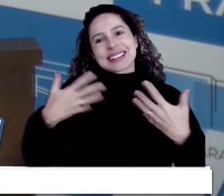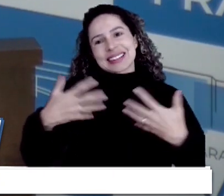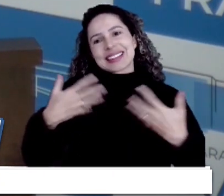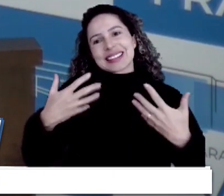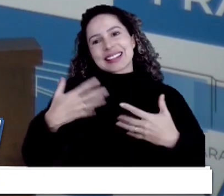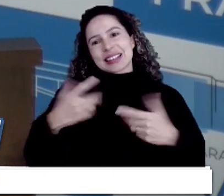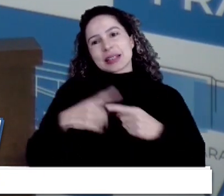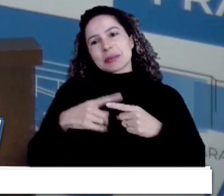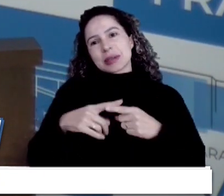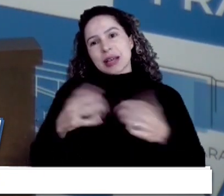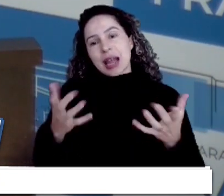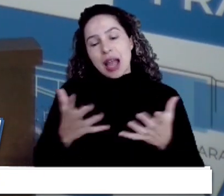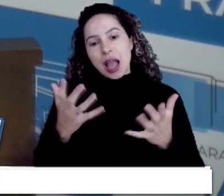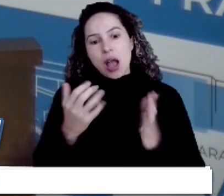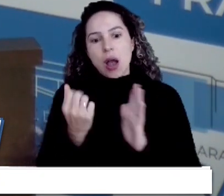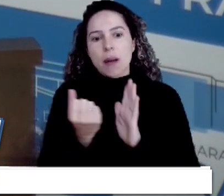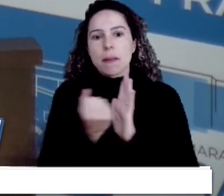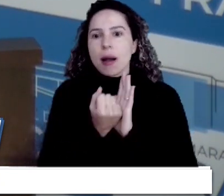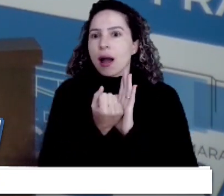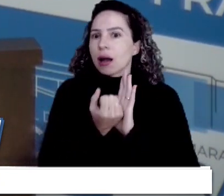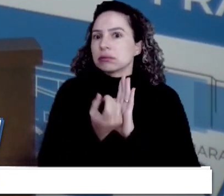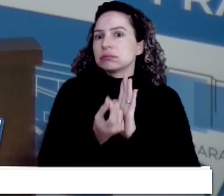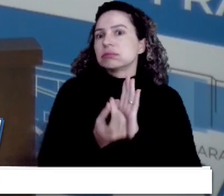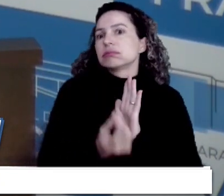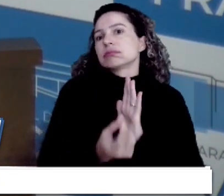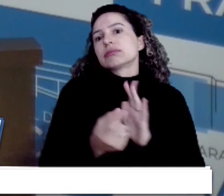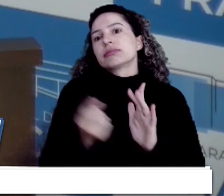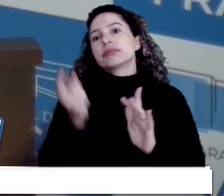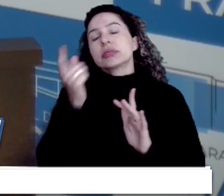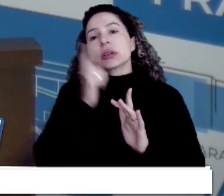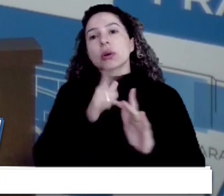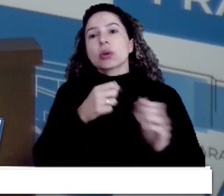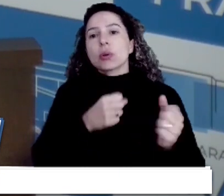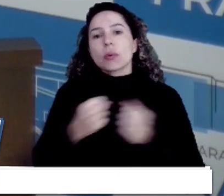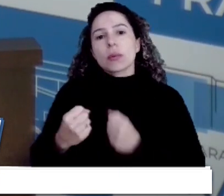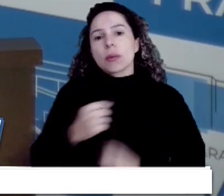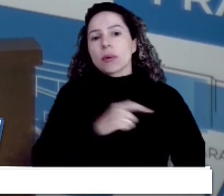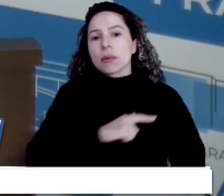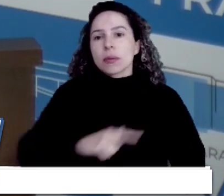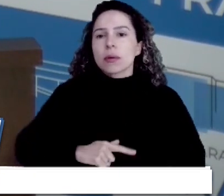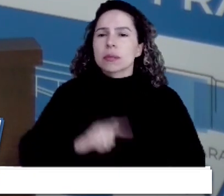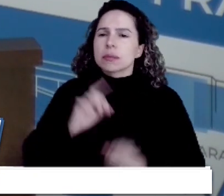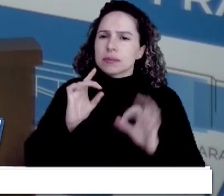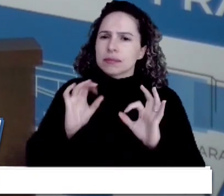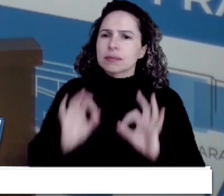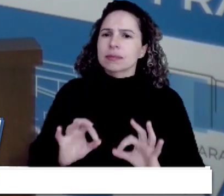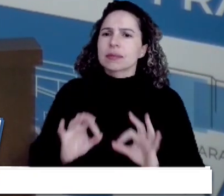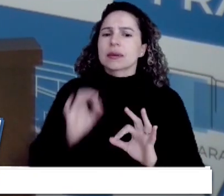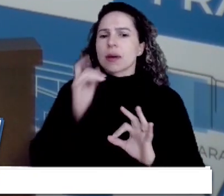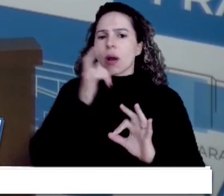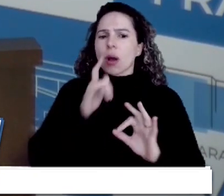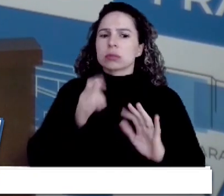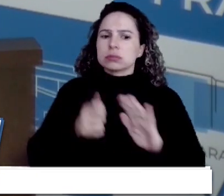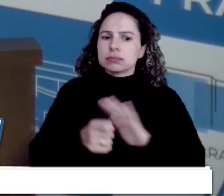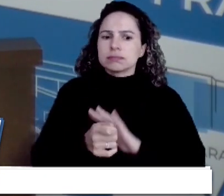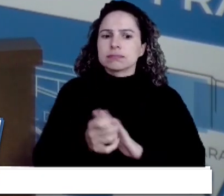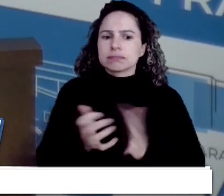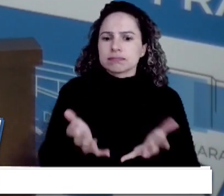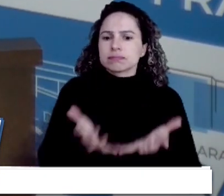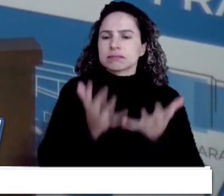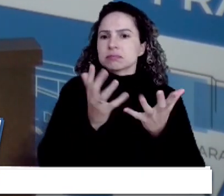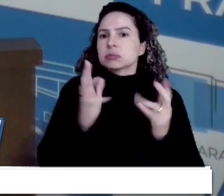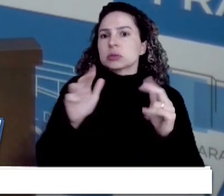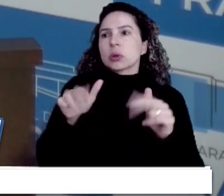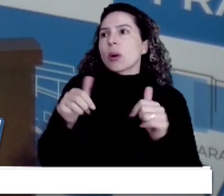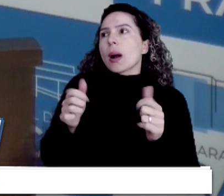agora eternizar e fazer com que o poder público realmente invista e nunca deixe essa